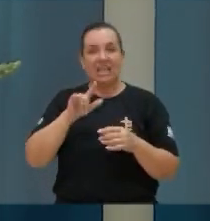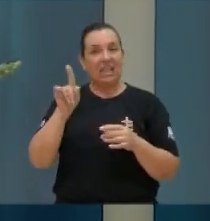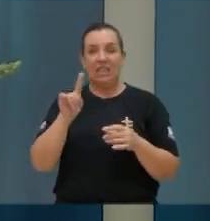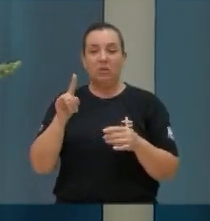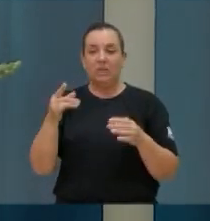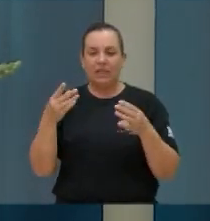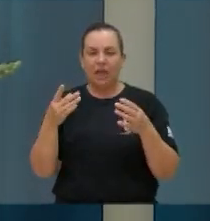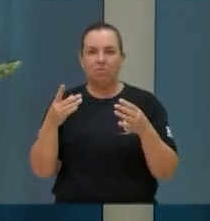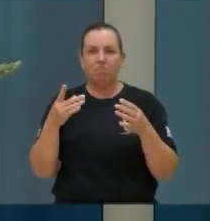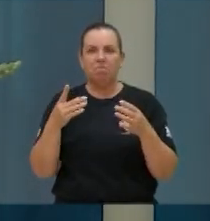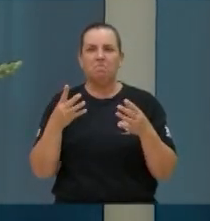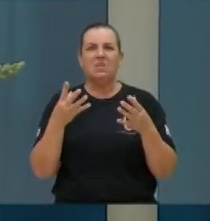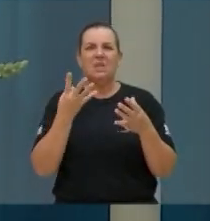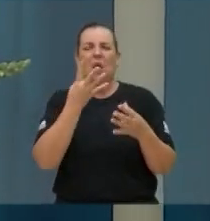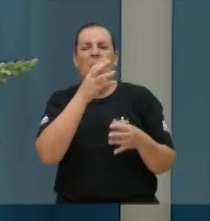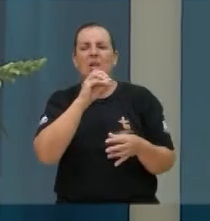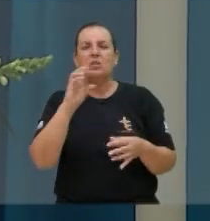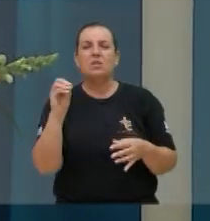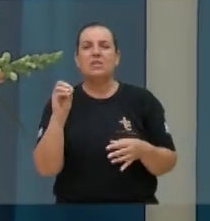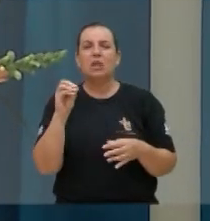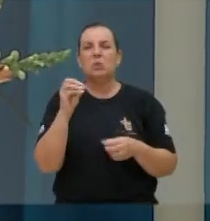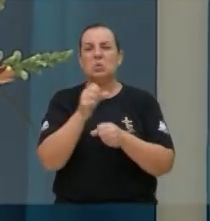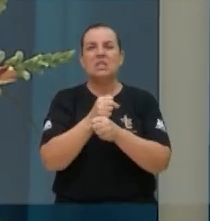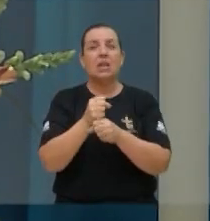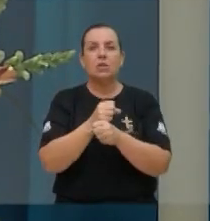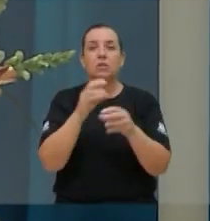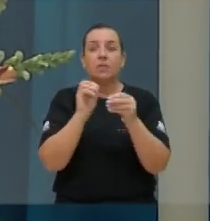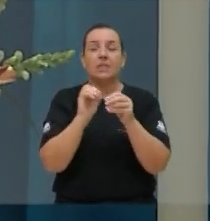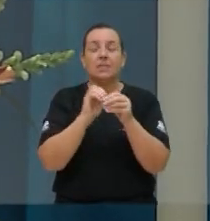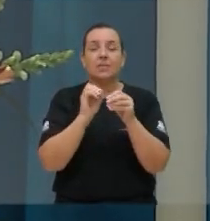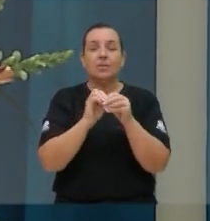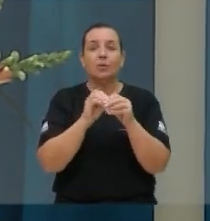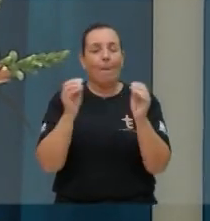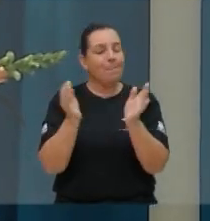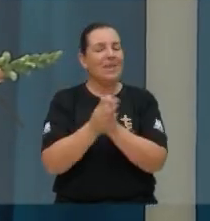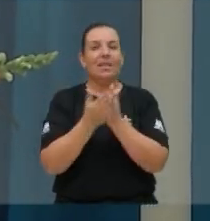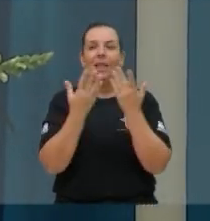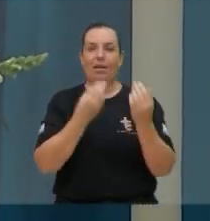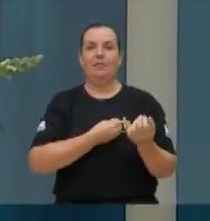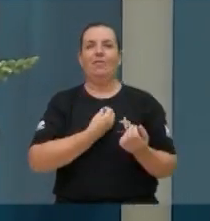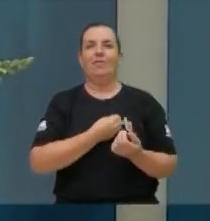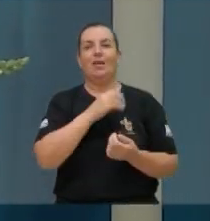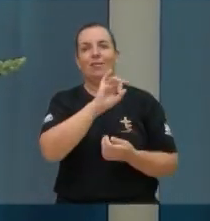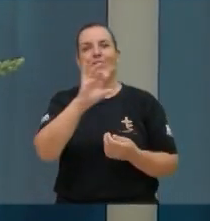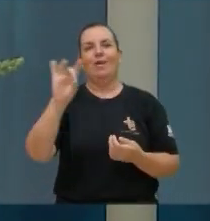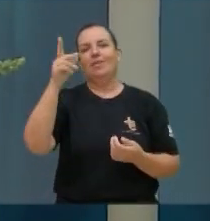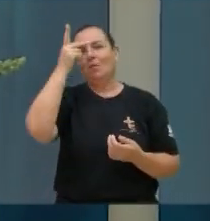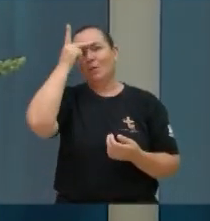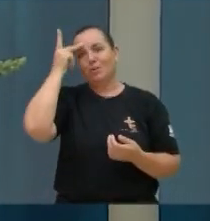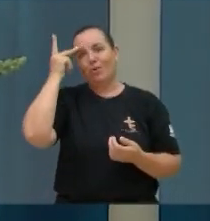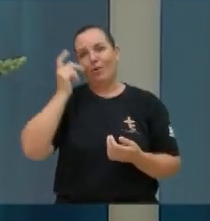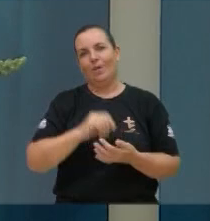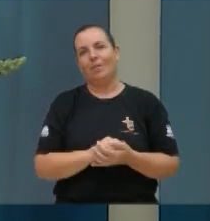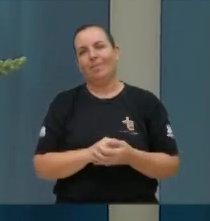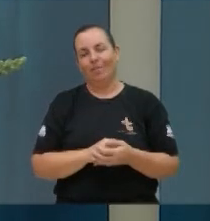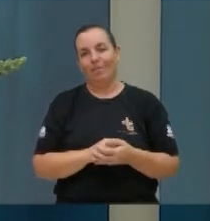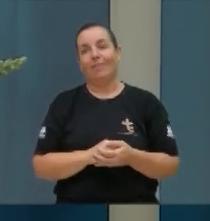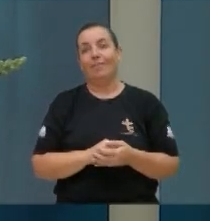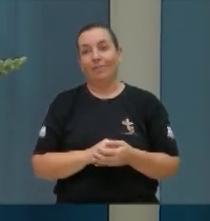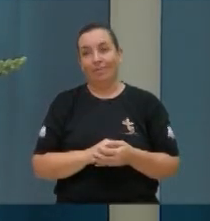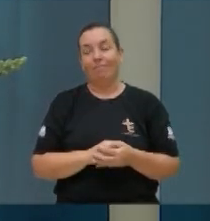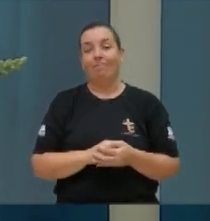por 4 séculos realizando milagre na vida de tanta gente. E daqui a